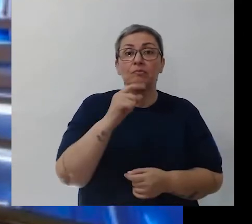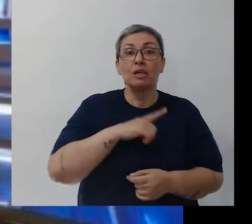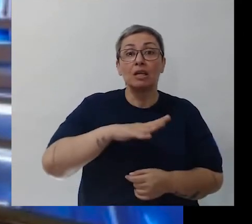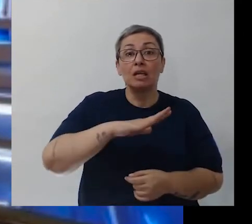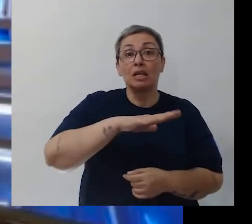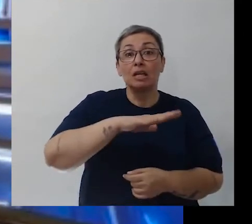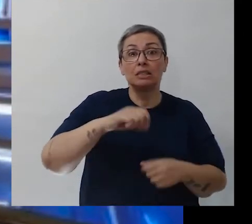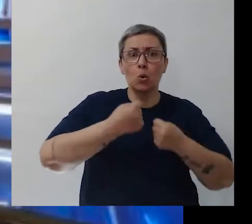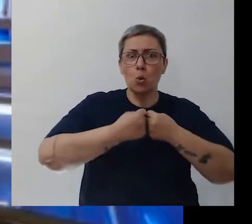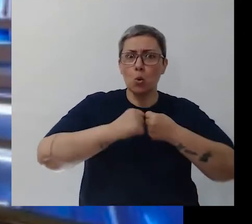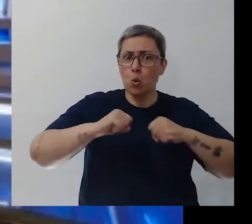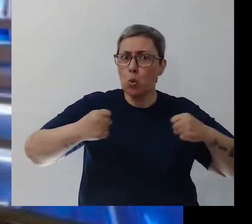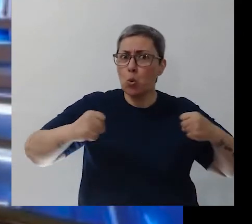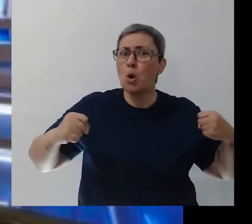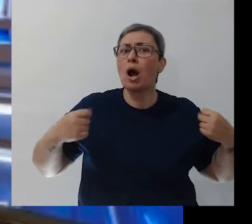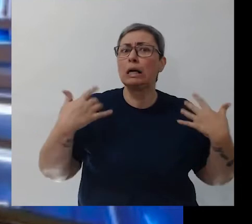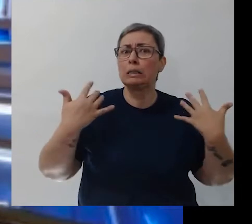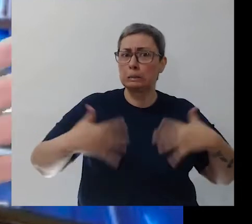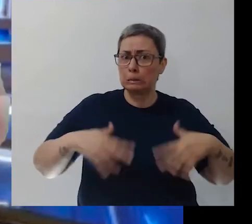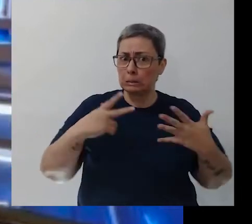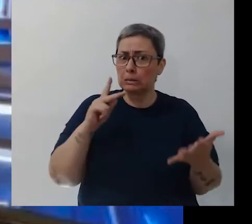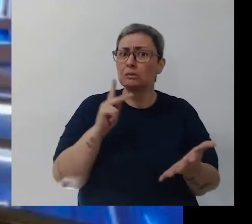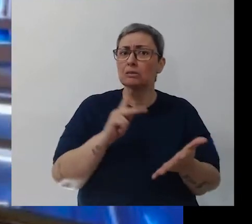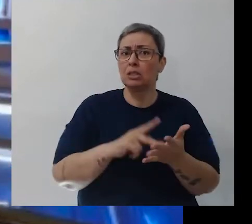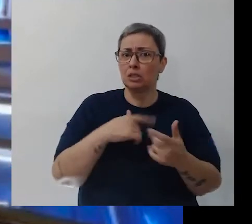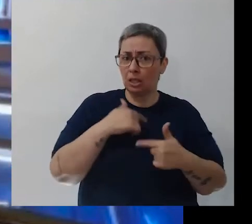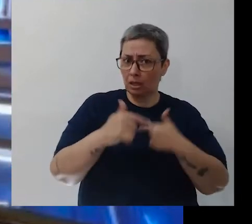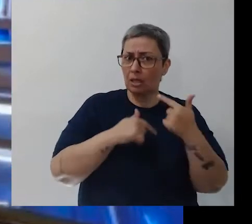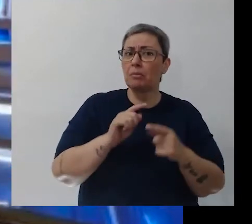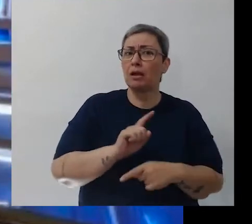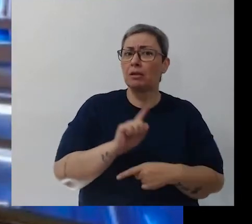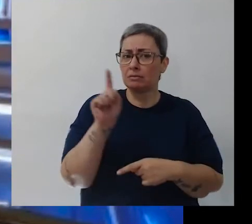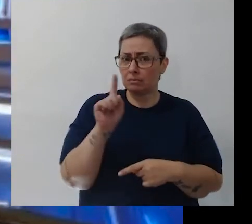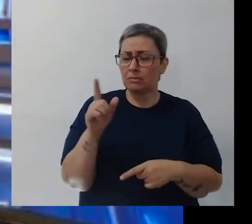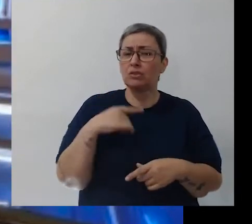Território gigante, não é verdade? Já trabalhei por lá,